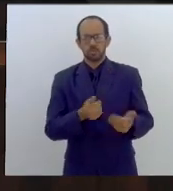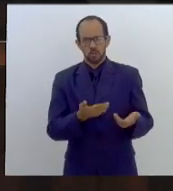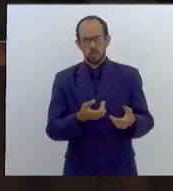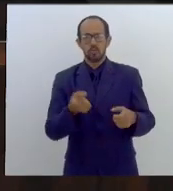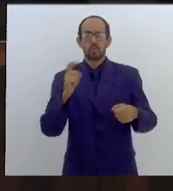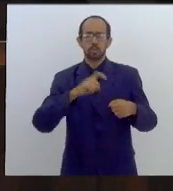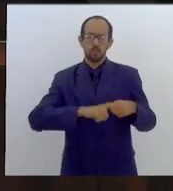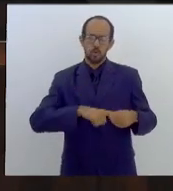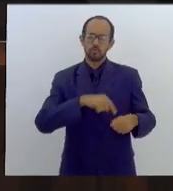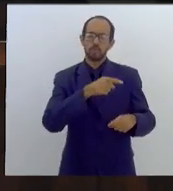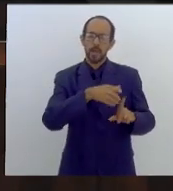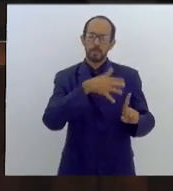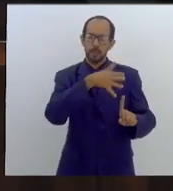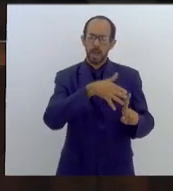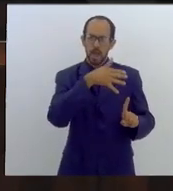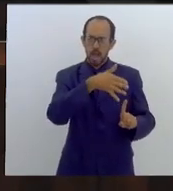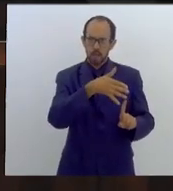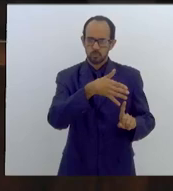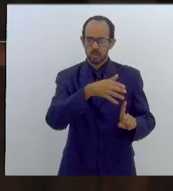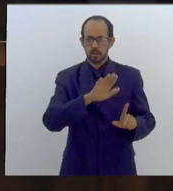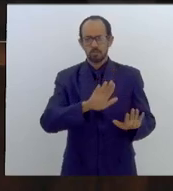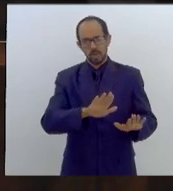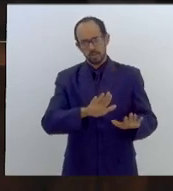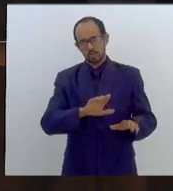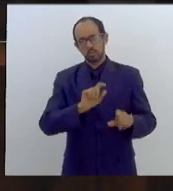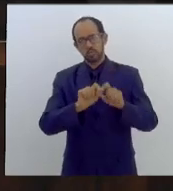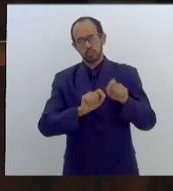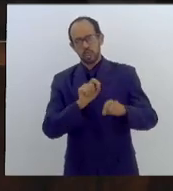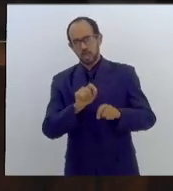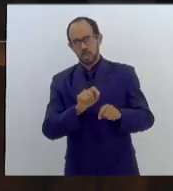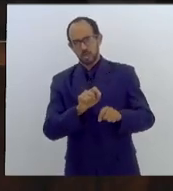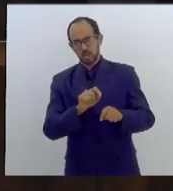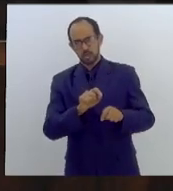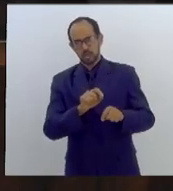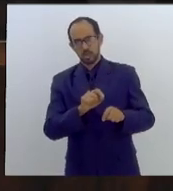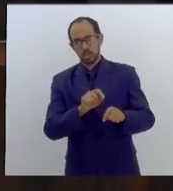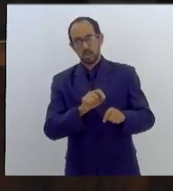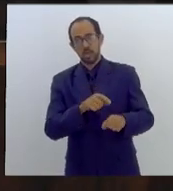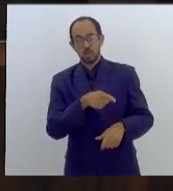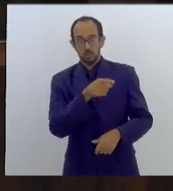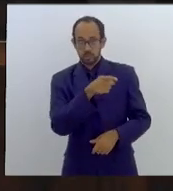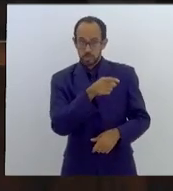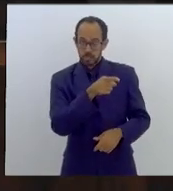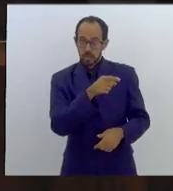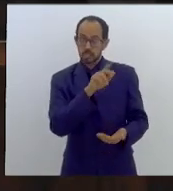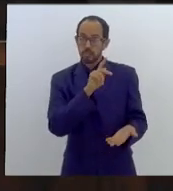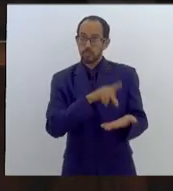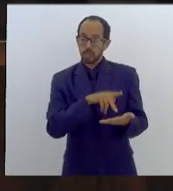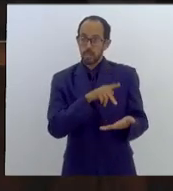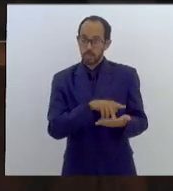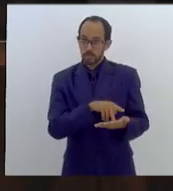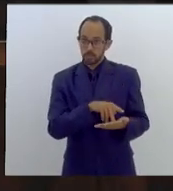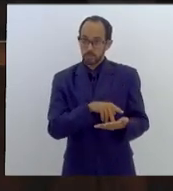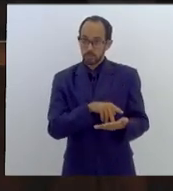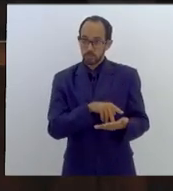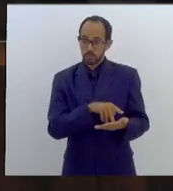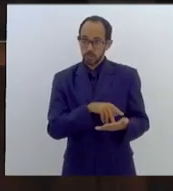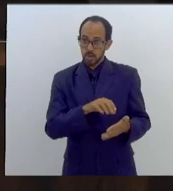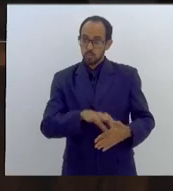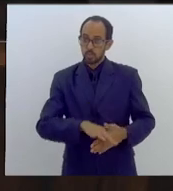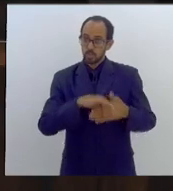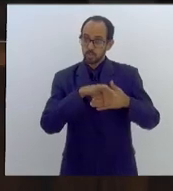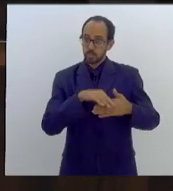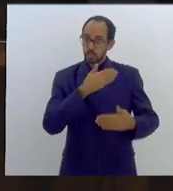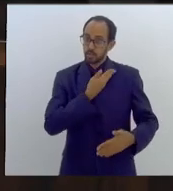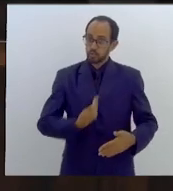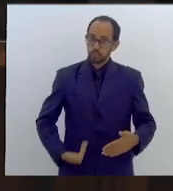Vossa Excelência, porque senão fica passando. E outra coisa, Vossa Excelência, é verdade, está um líder de governo fresco, começou há pouco